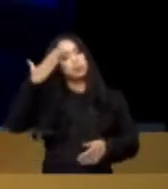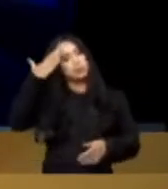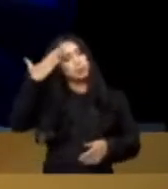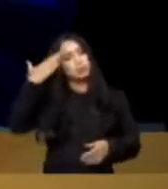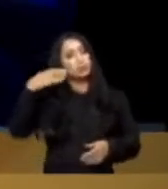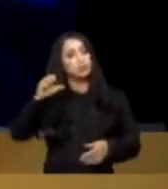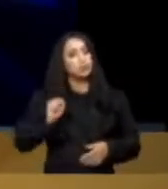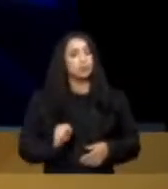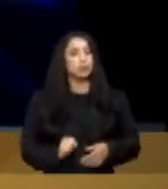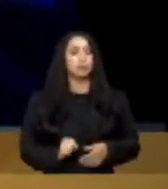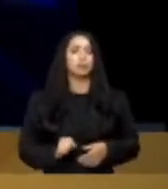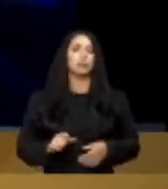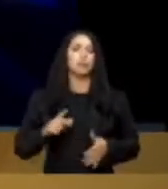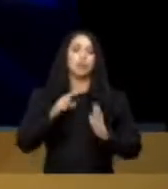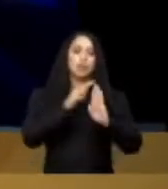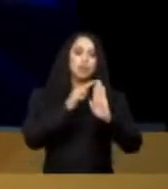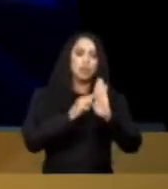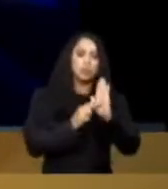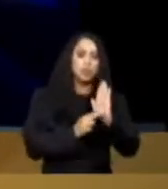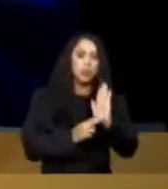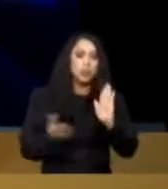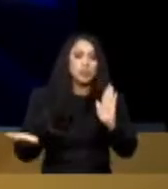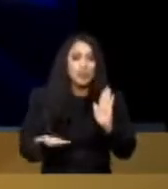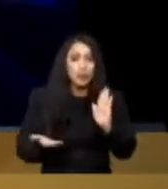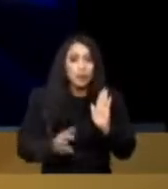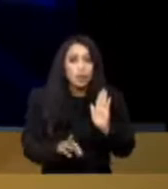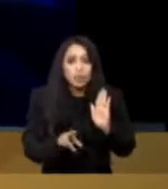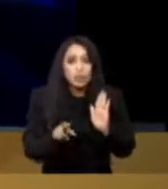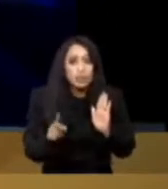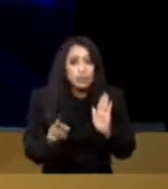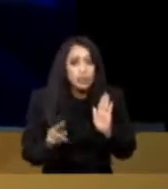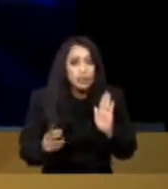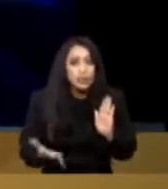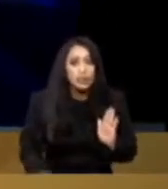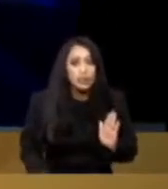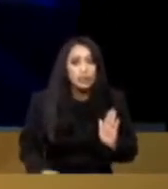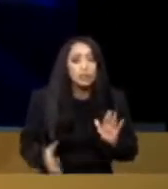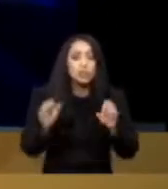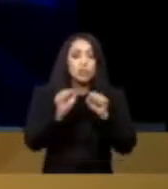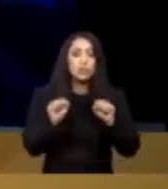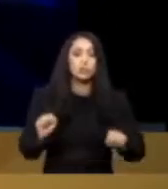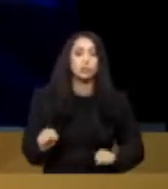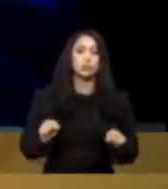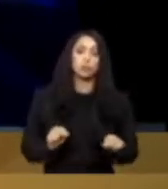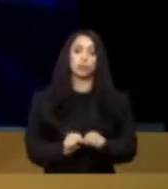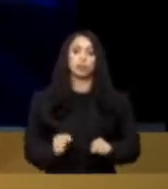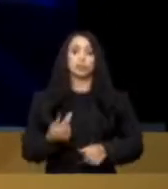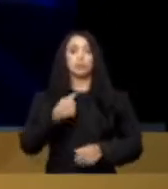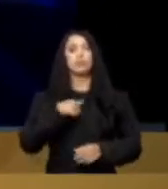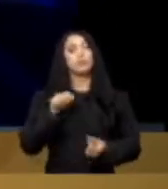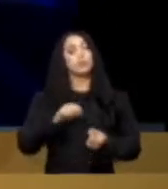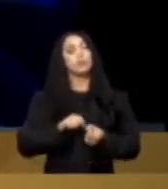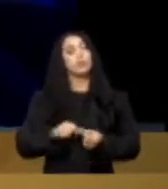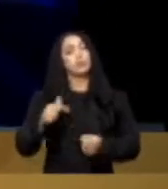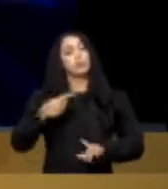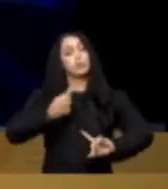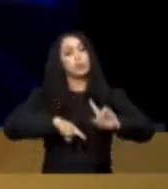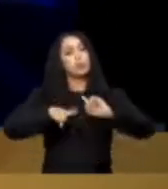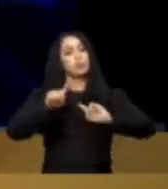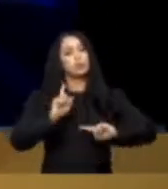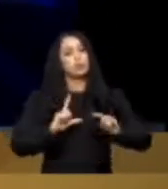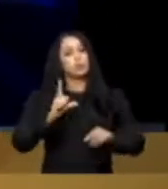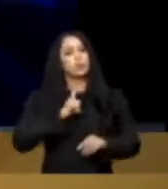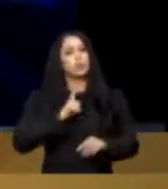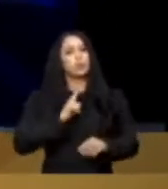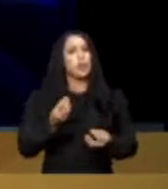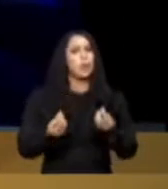o cenário normativo atual é outro, distinto, e o próprio sistema da tutela coletiva, em sua evolução,